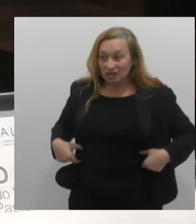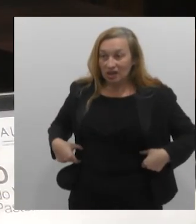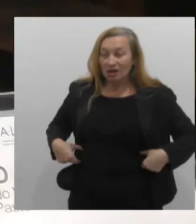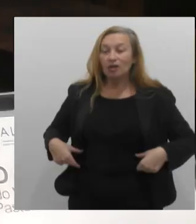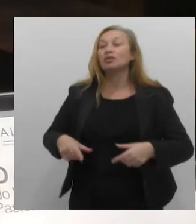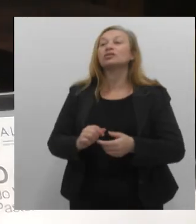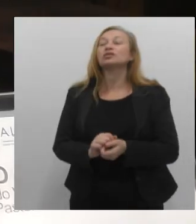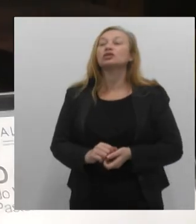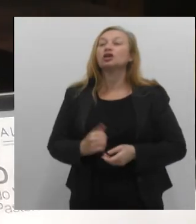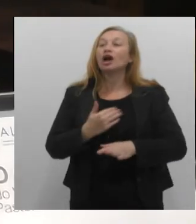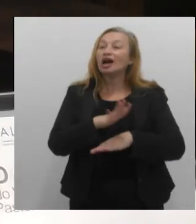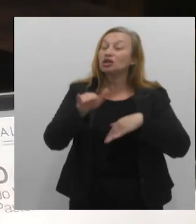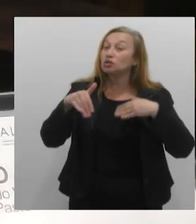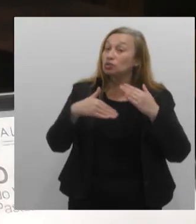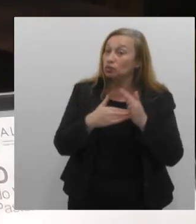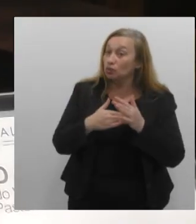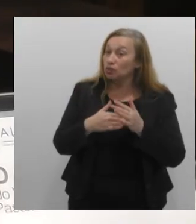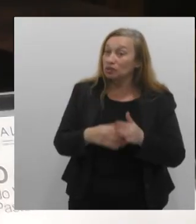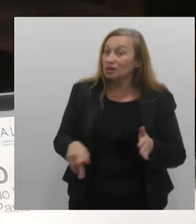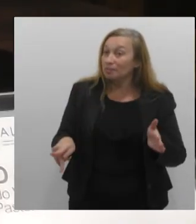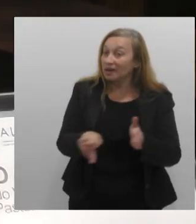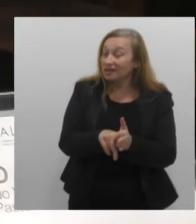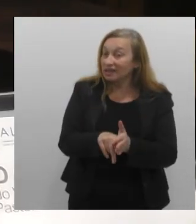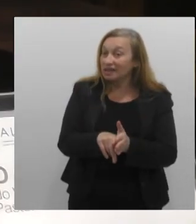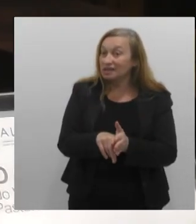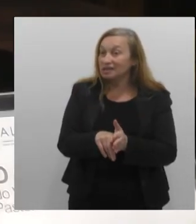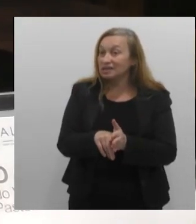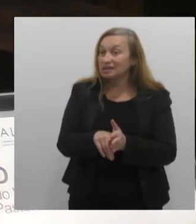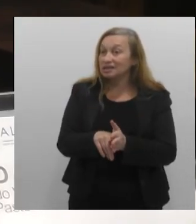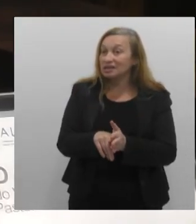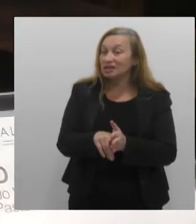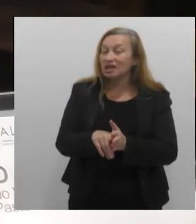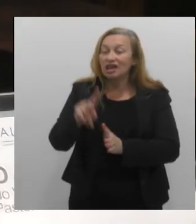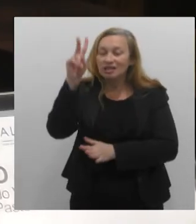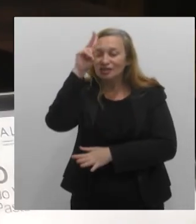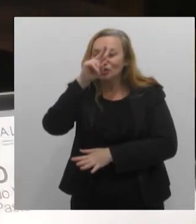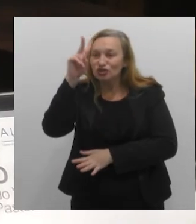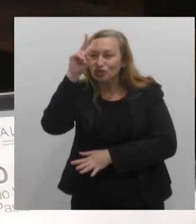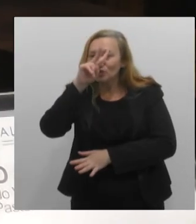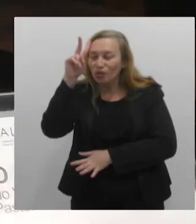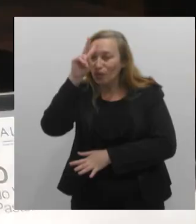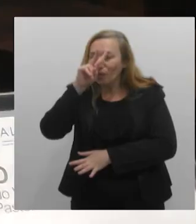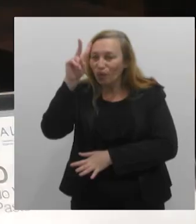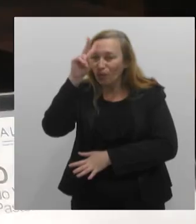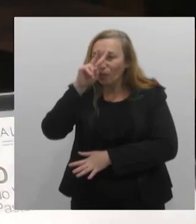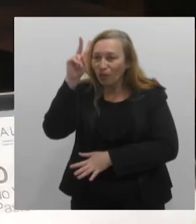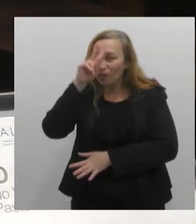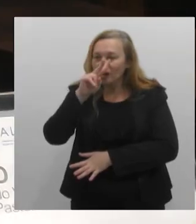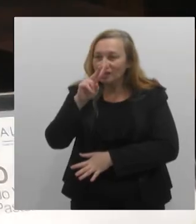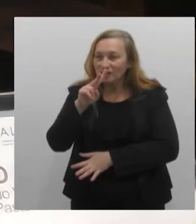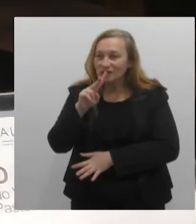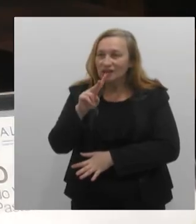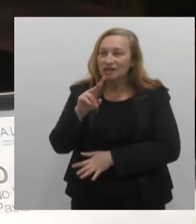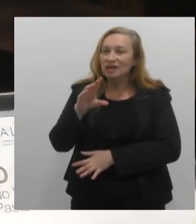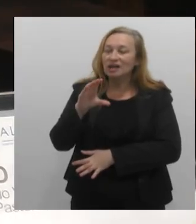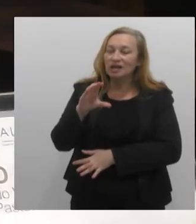todos aqueles que fazem parte dessa grande história da nossa